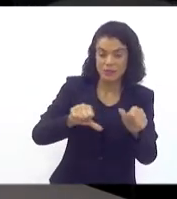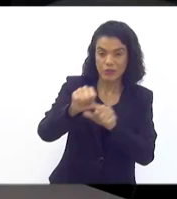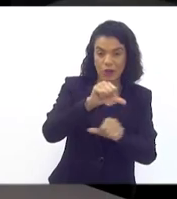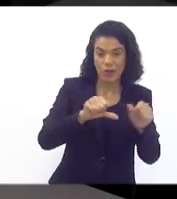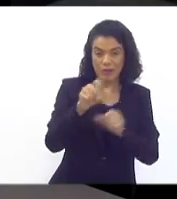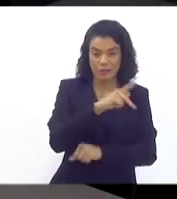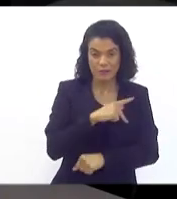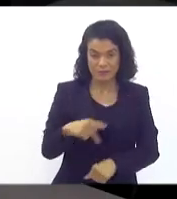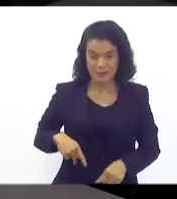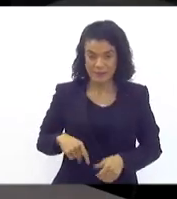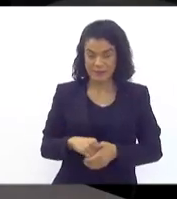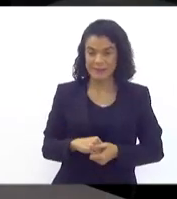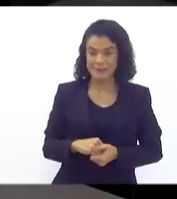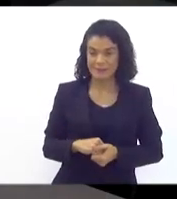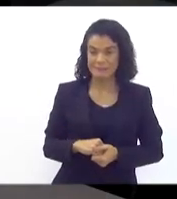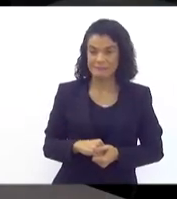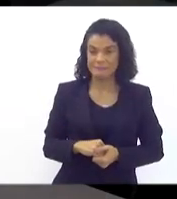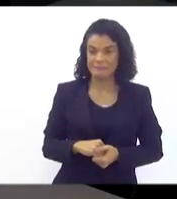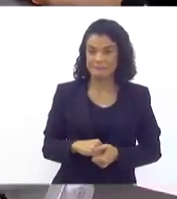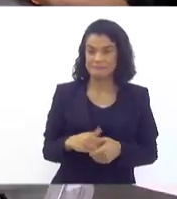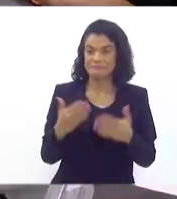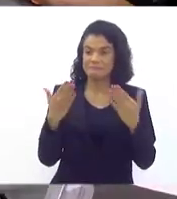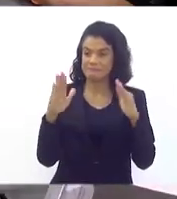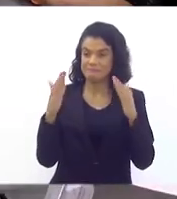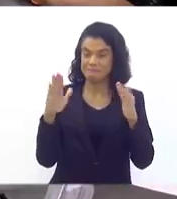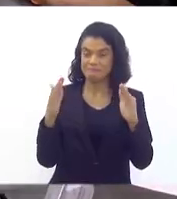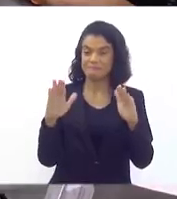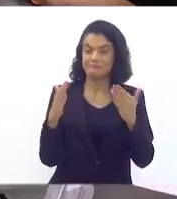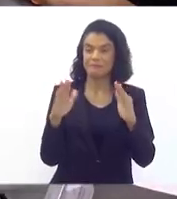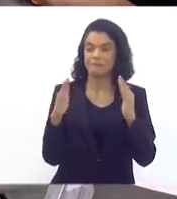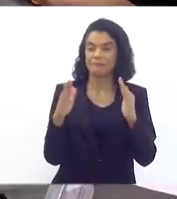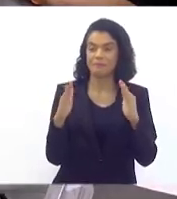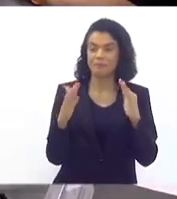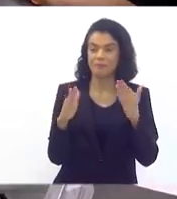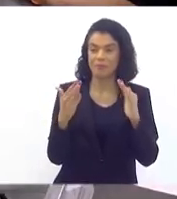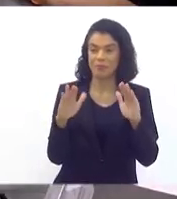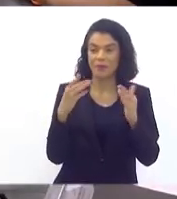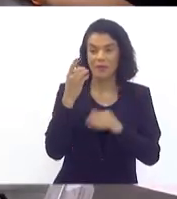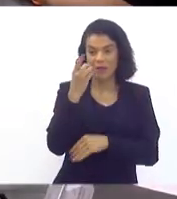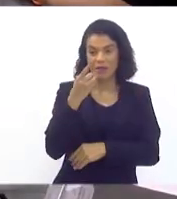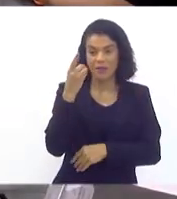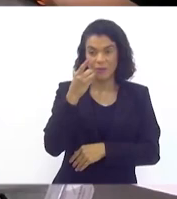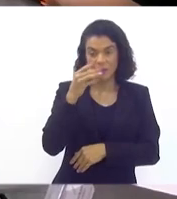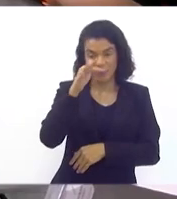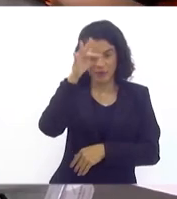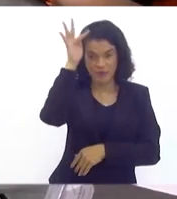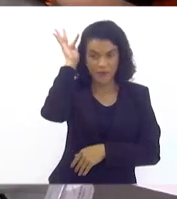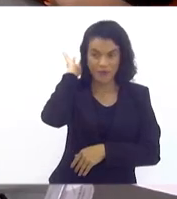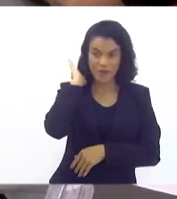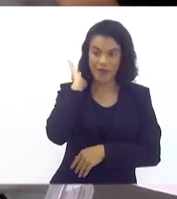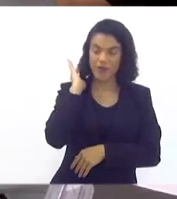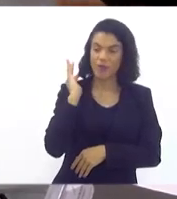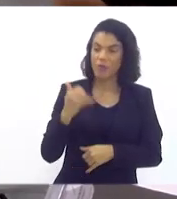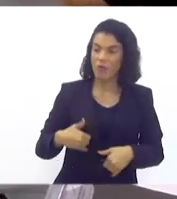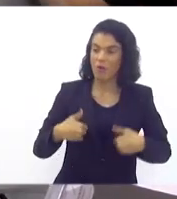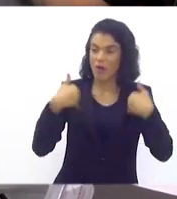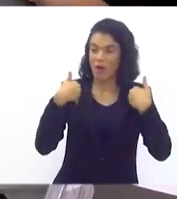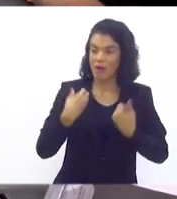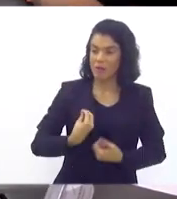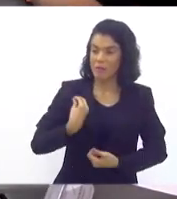na presidência perfeito só dá a presença do deputado Fred Pacheco muito zonza sua presença